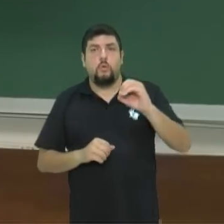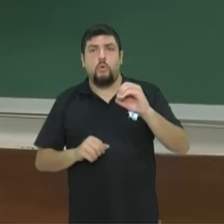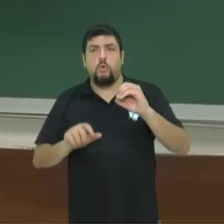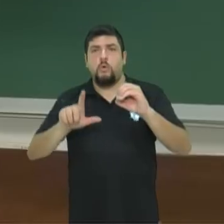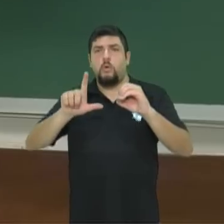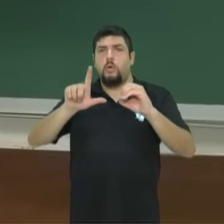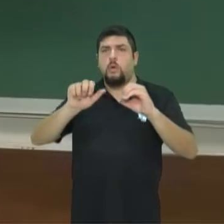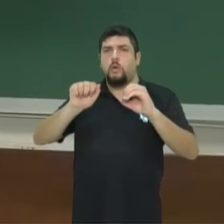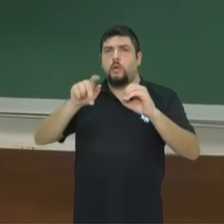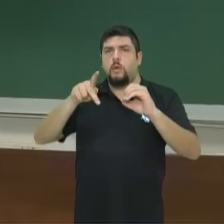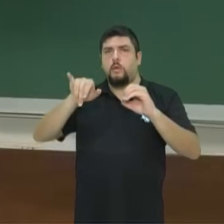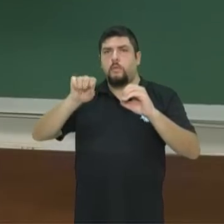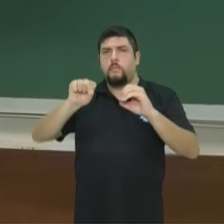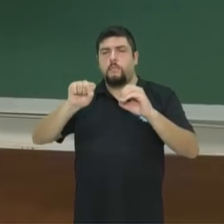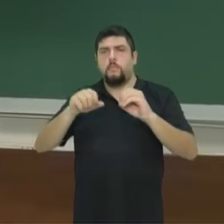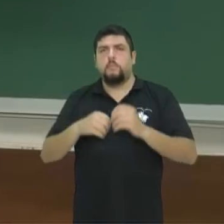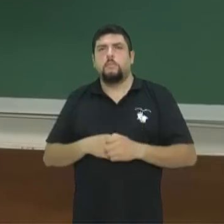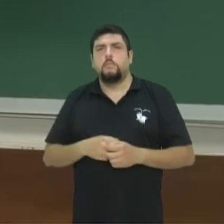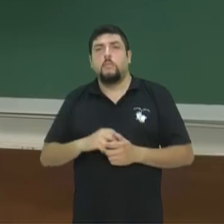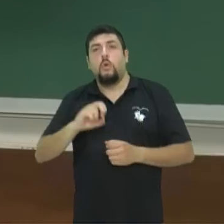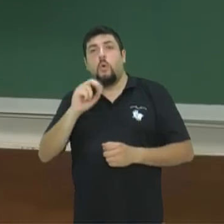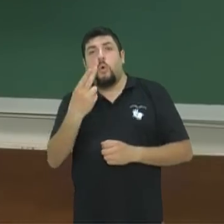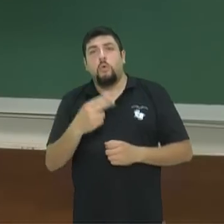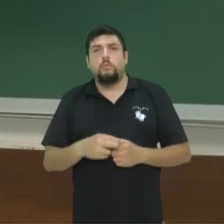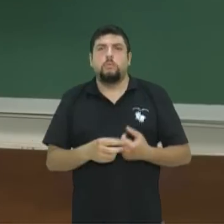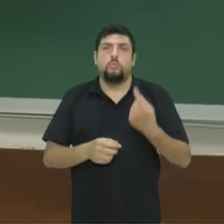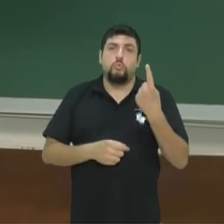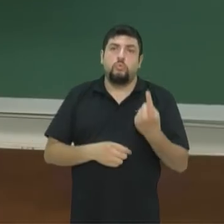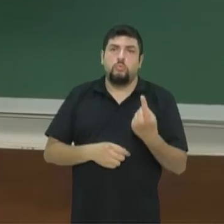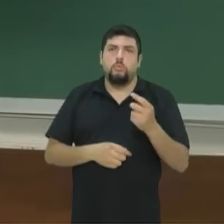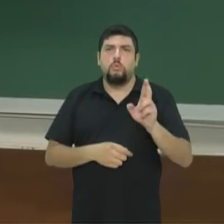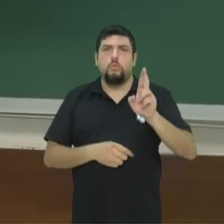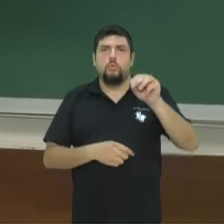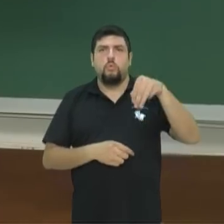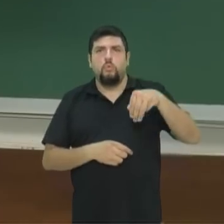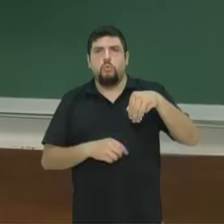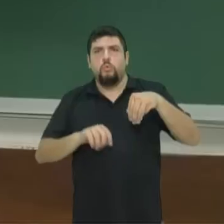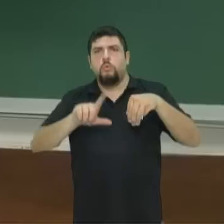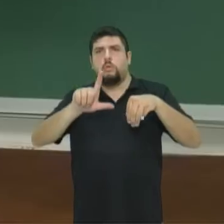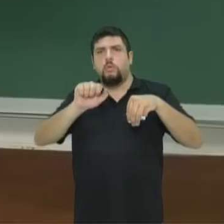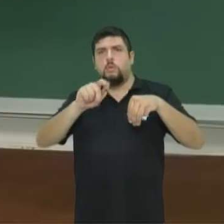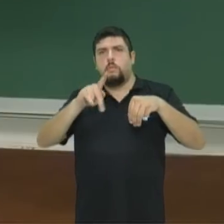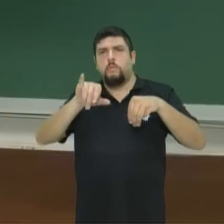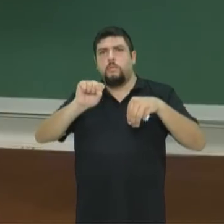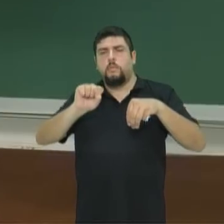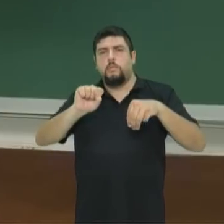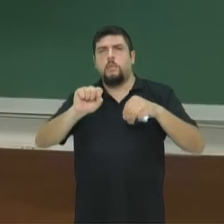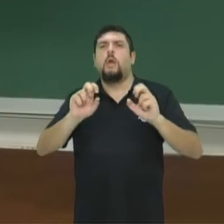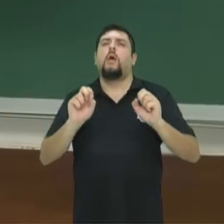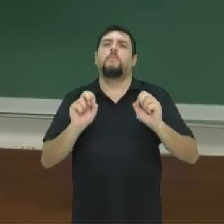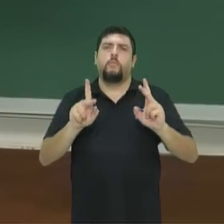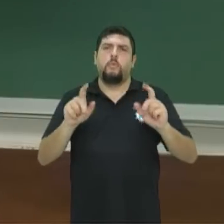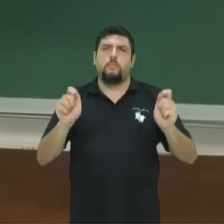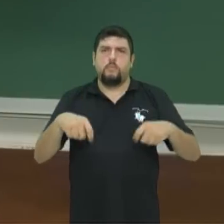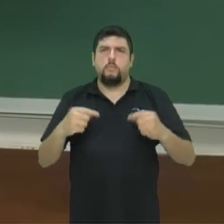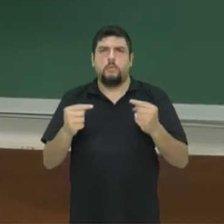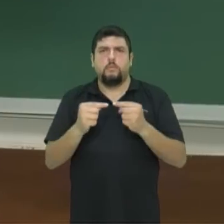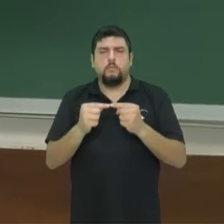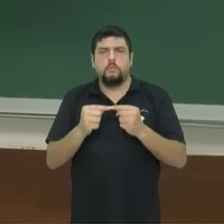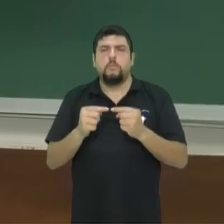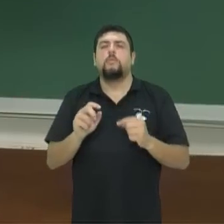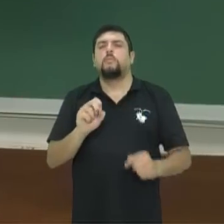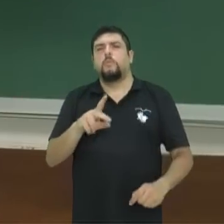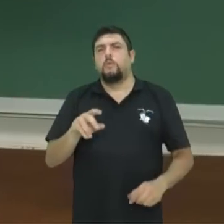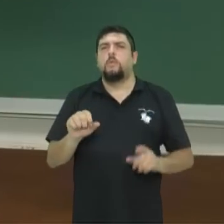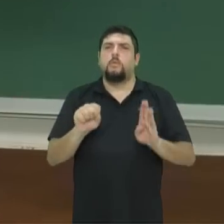artigo definido, ou um artigo indefinido, um lápis. Nesse caso é possível, mantém a coerência, então eu tenho que lápis é um substantivo comum.